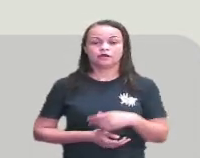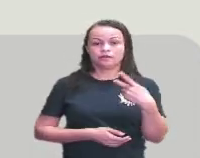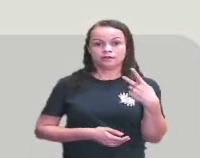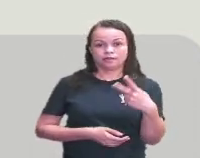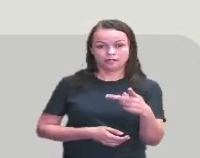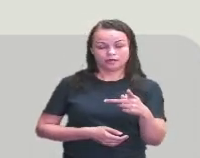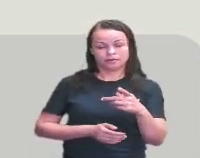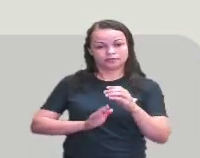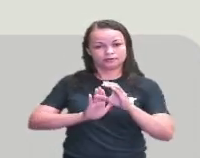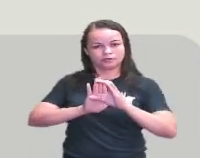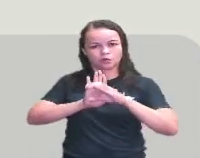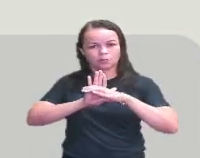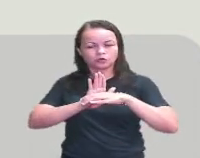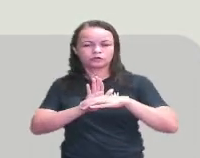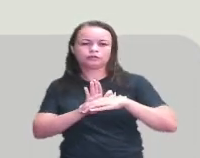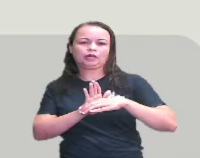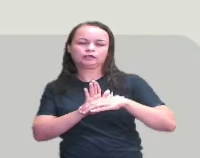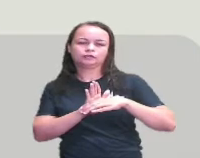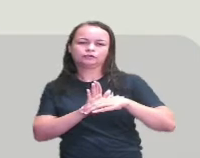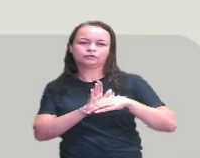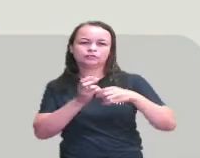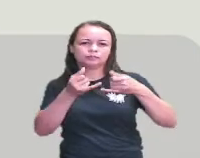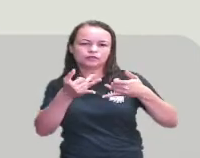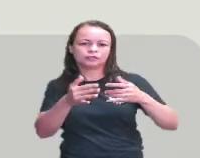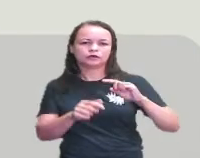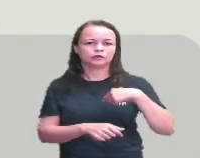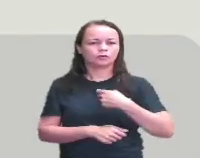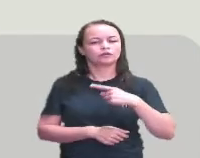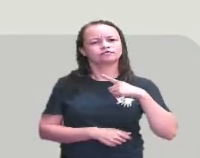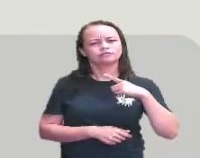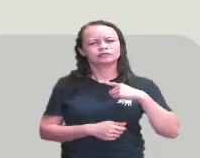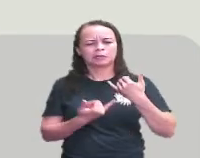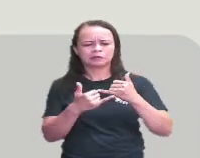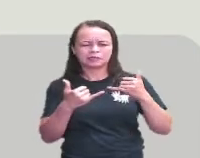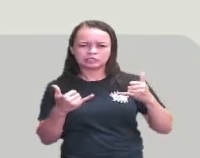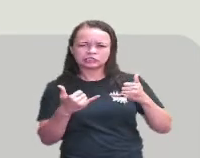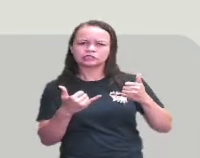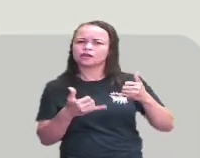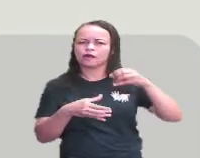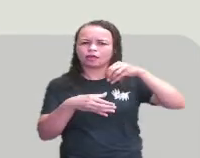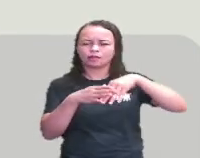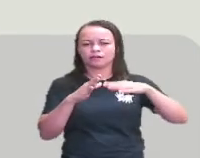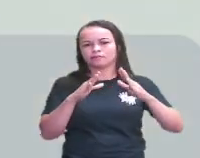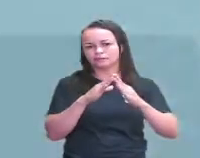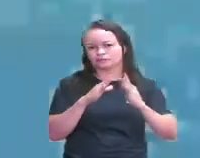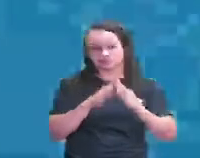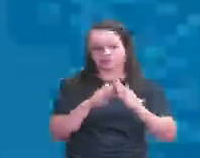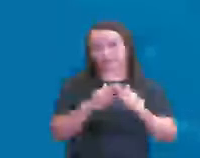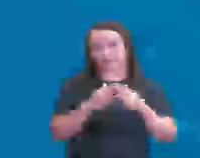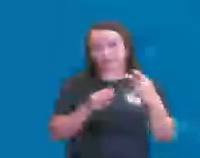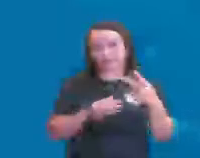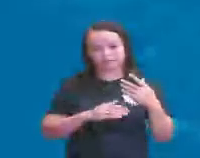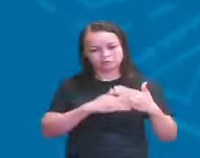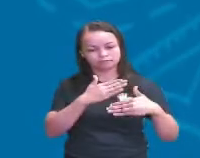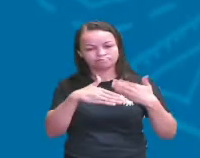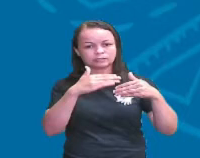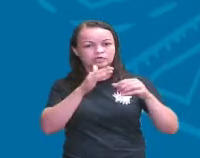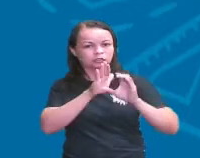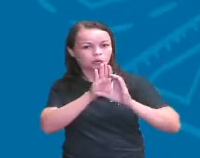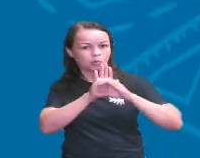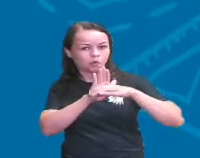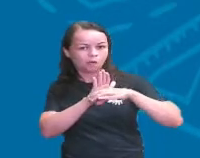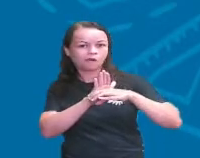conceito nos propôs a termos a energia nas nossas casas. A partir que esse conceito foi desenvolvido,